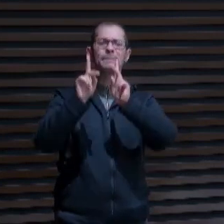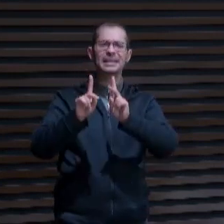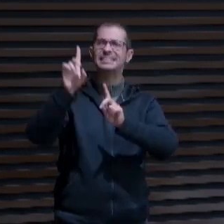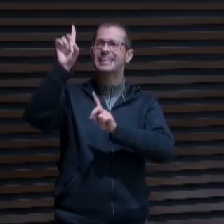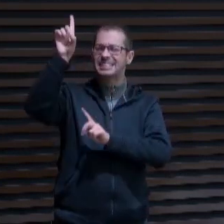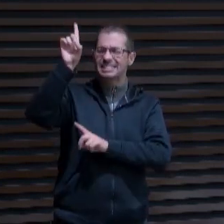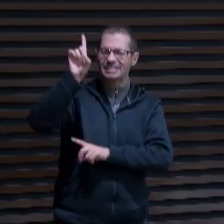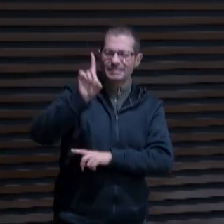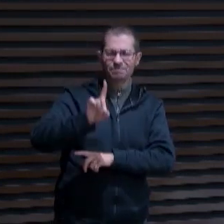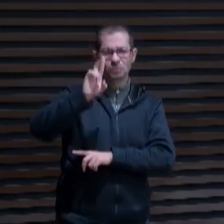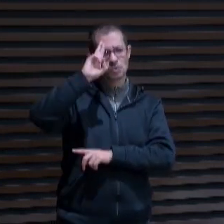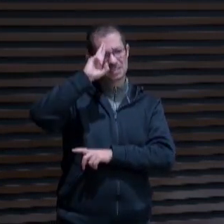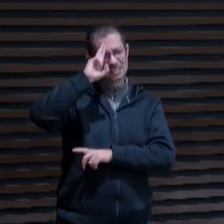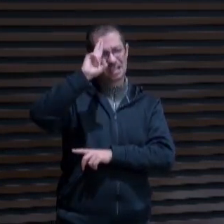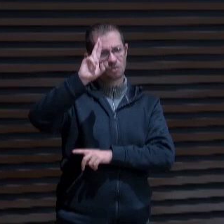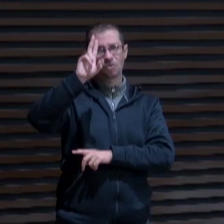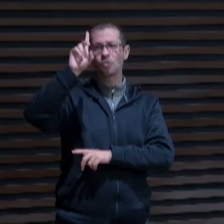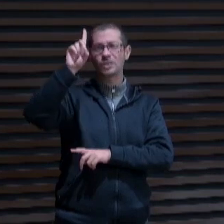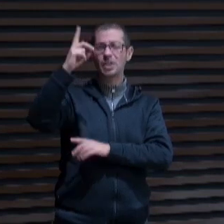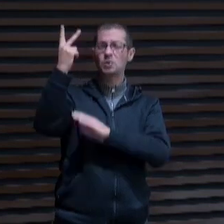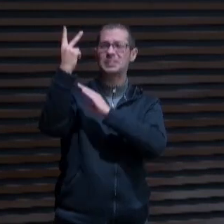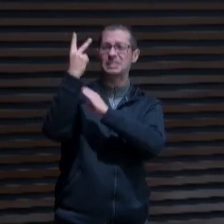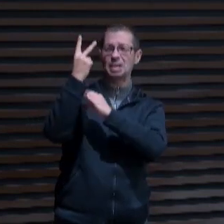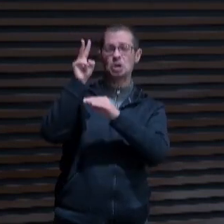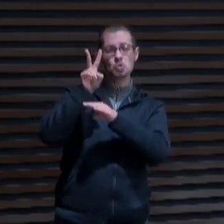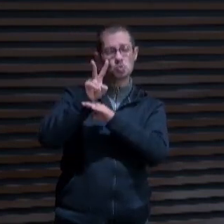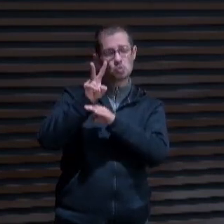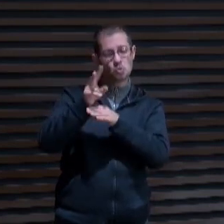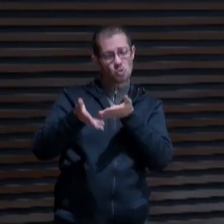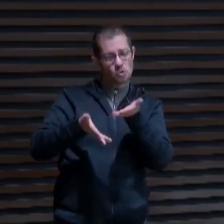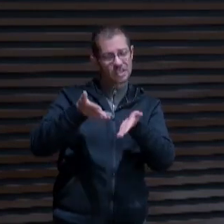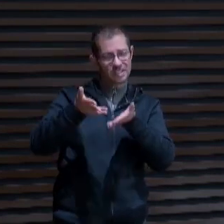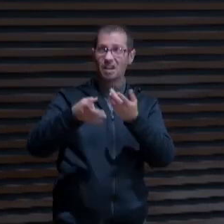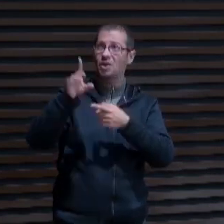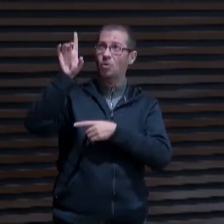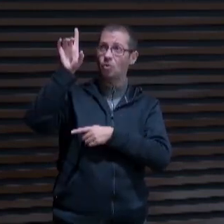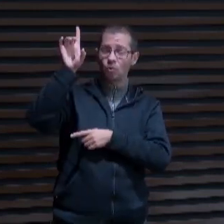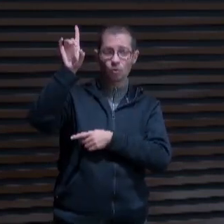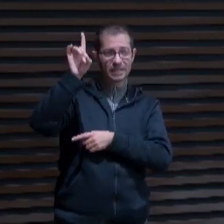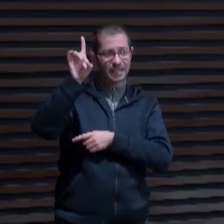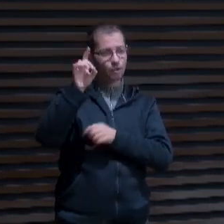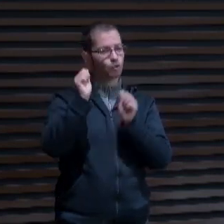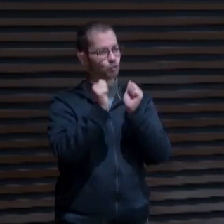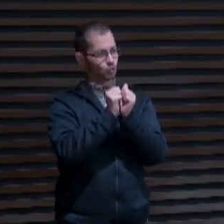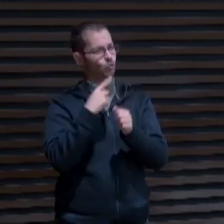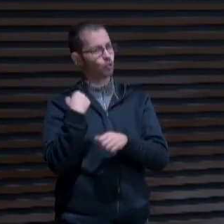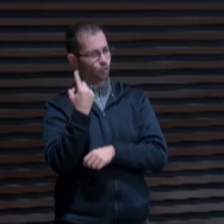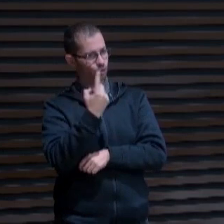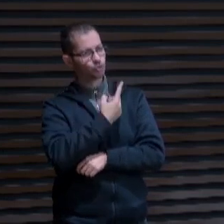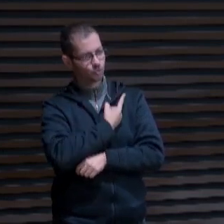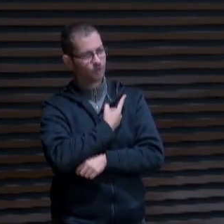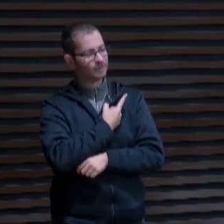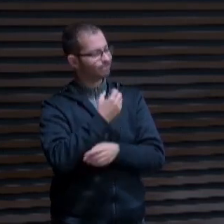Senhor, o Deus que cuida, o El Shaddai, o Deus Emanuel, que é o Deus conosco,